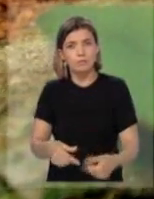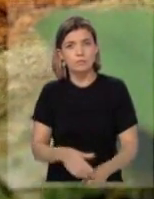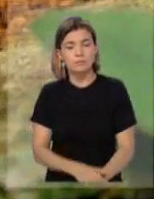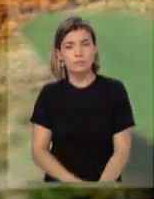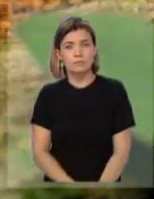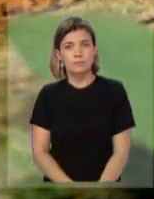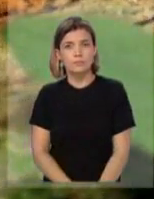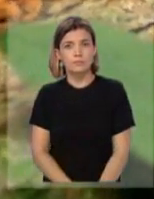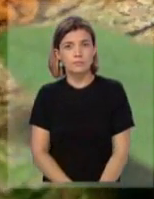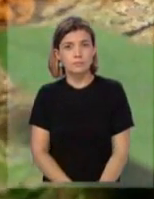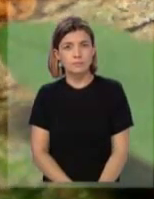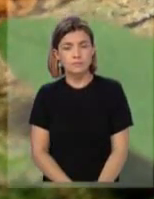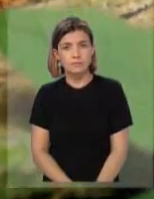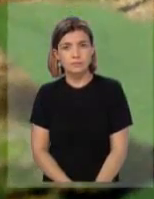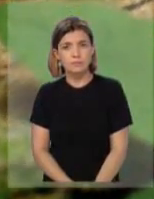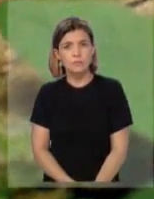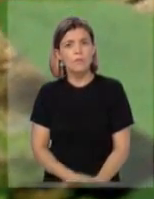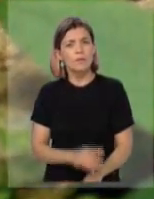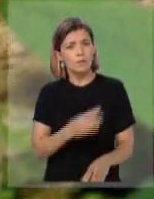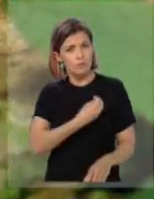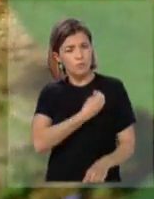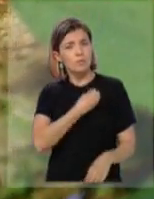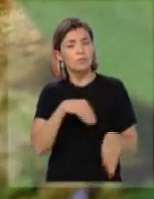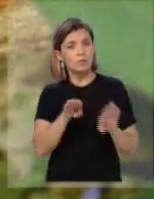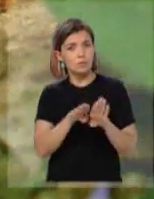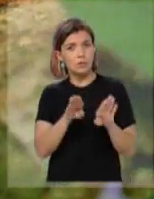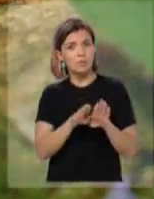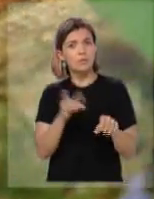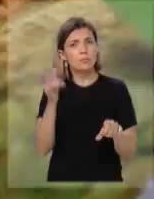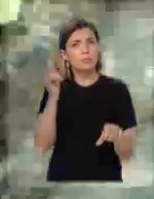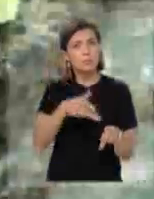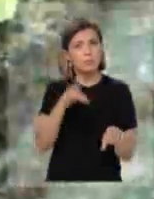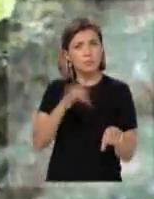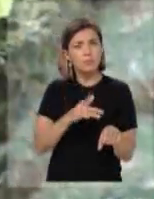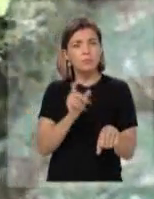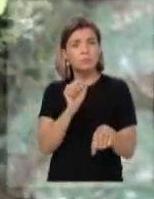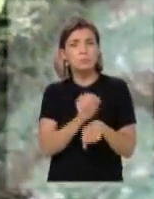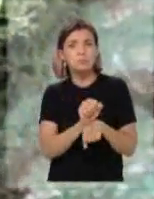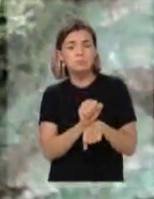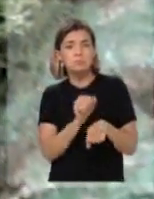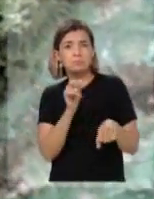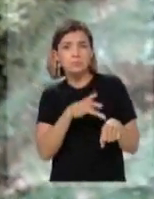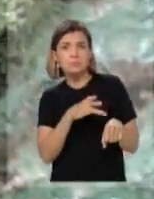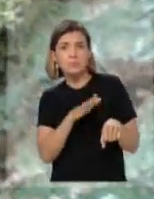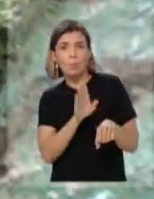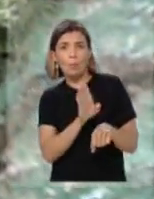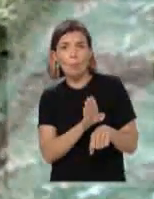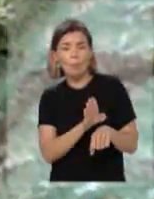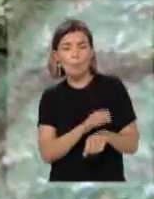saprófagos, ou de organismos vivos, no caso de fungos parasitas.